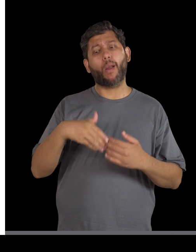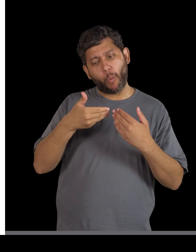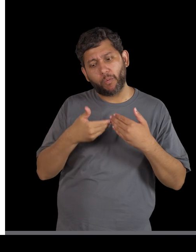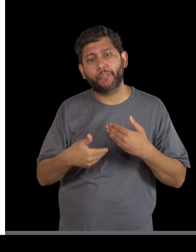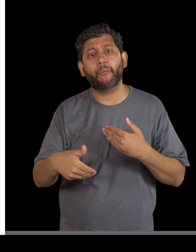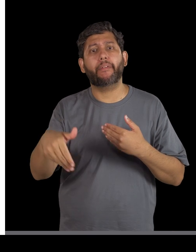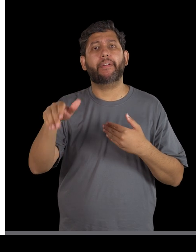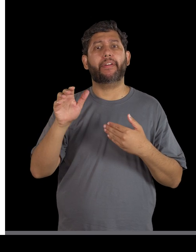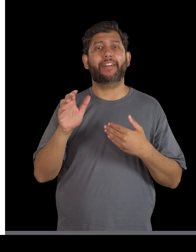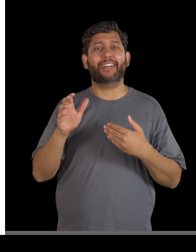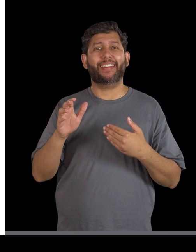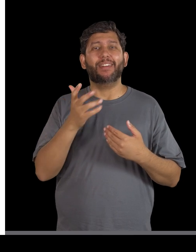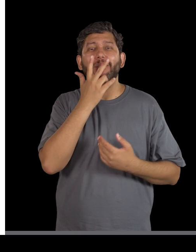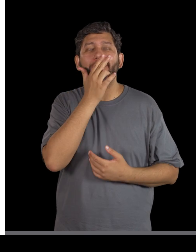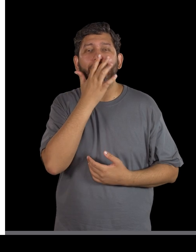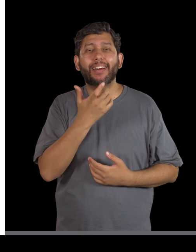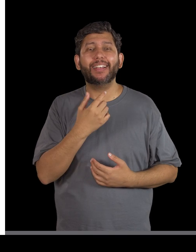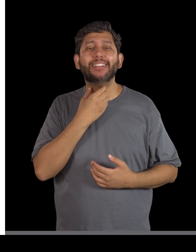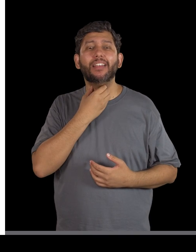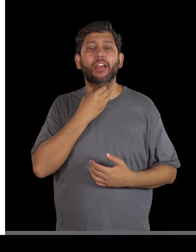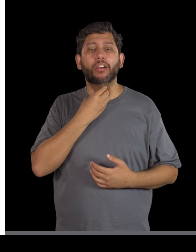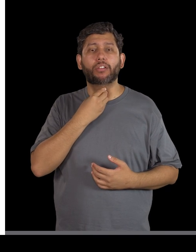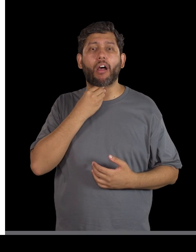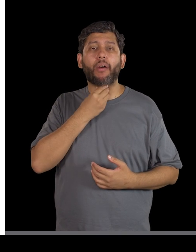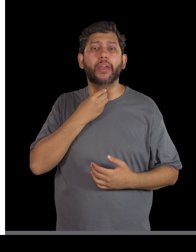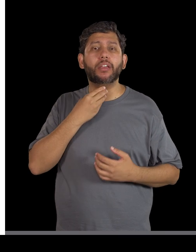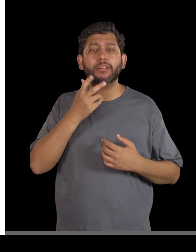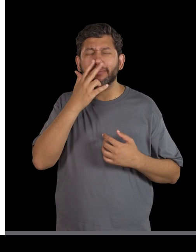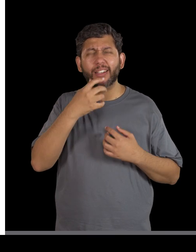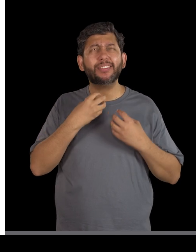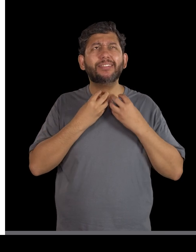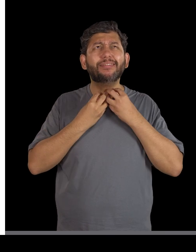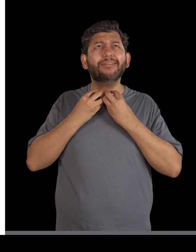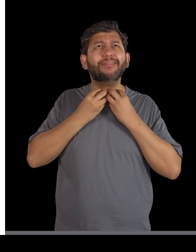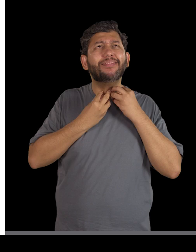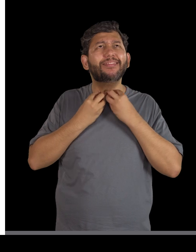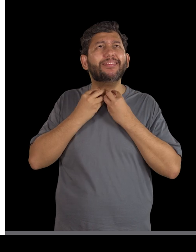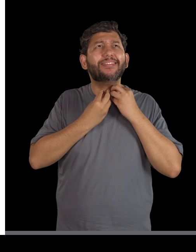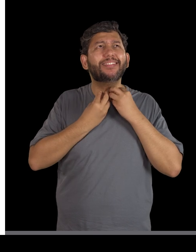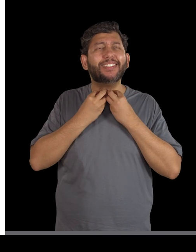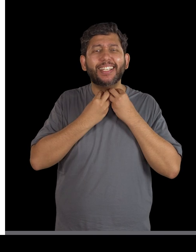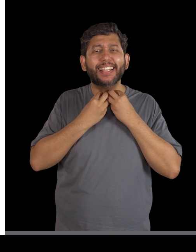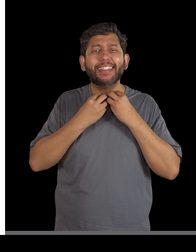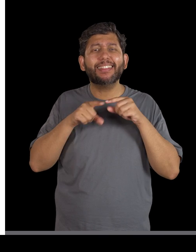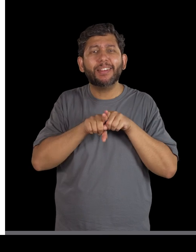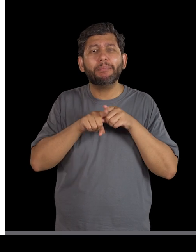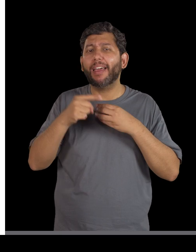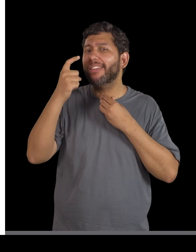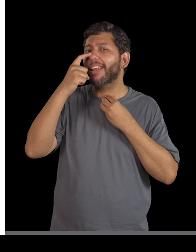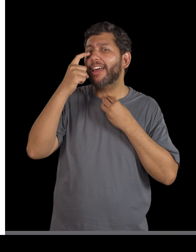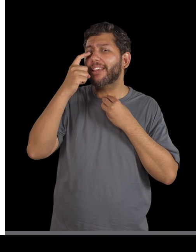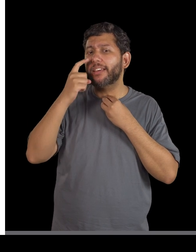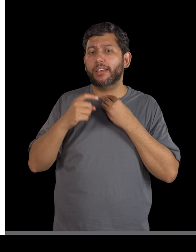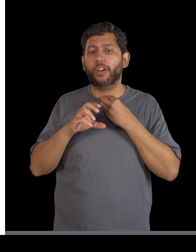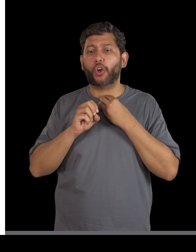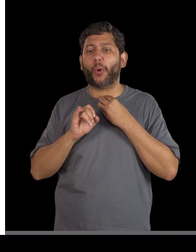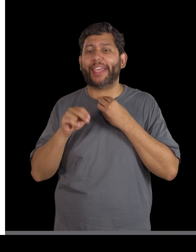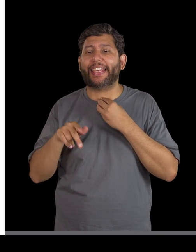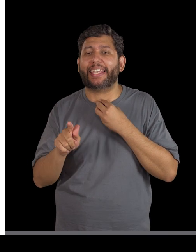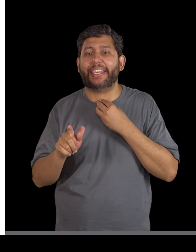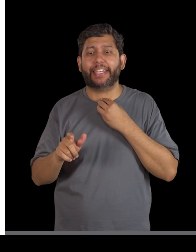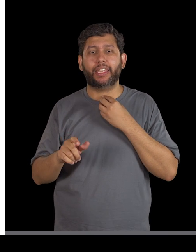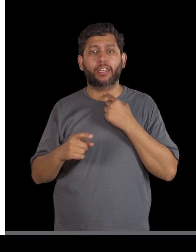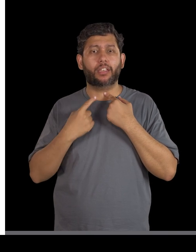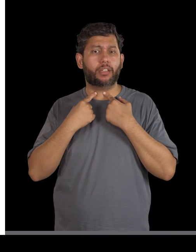going, né? Que ali tá acontecendo uma obstrução aqui atrás, né? Uma coisa aqui atrás que tá acontecendo e é nasal. Você não fala